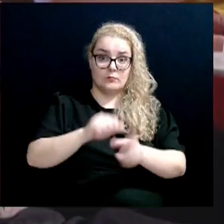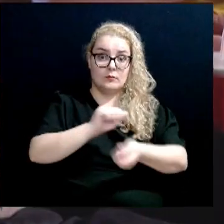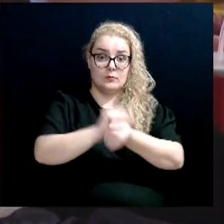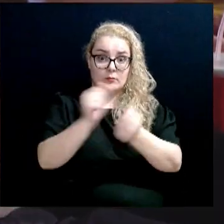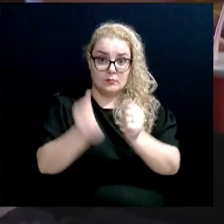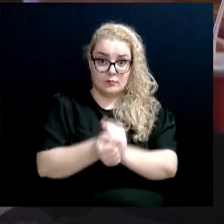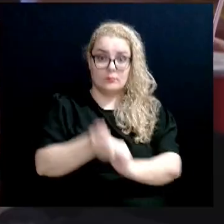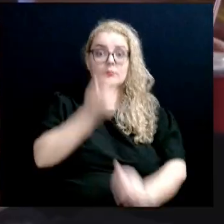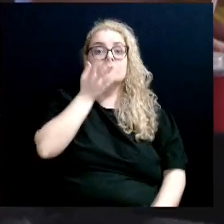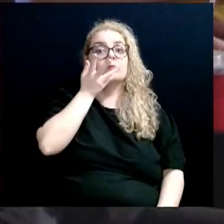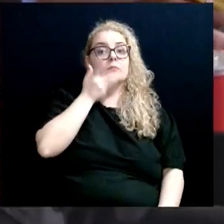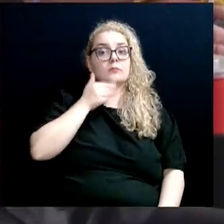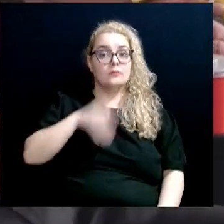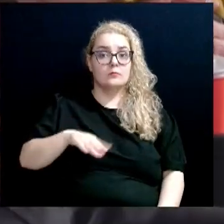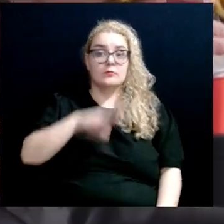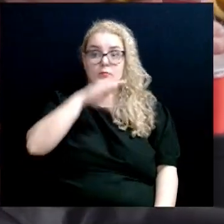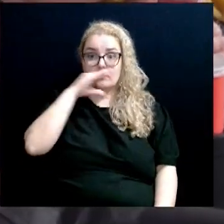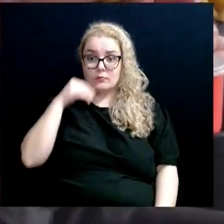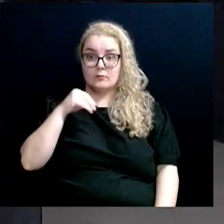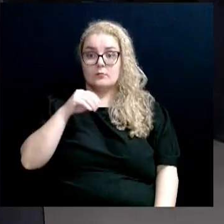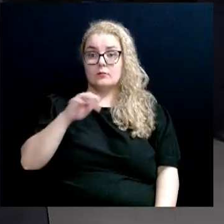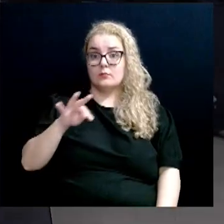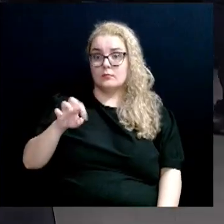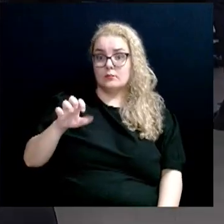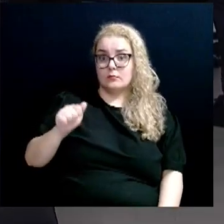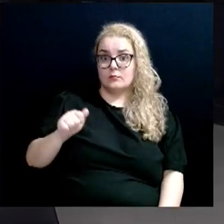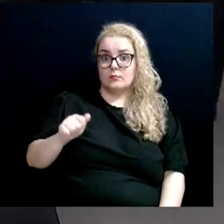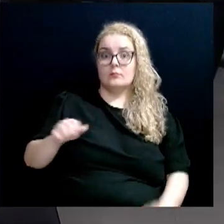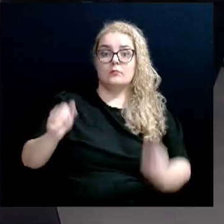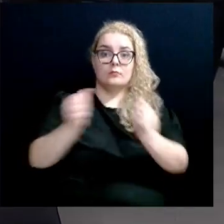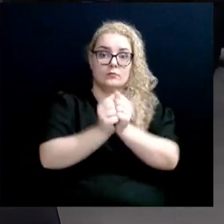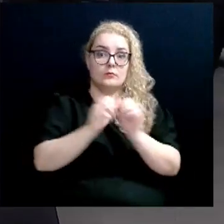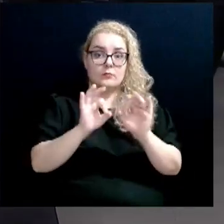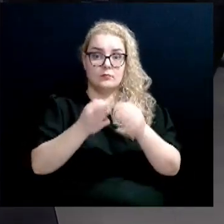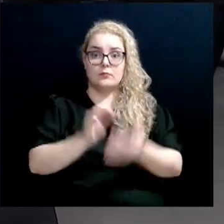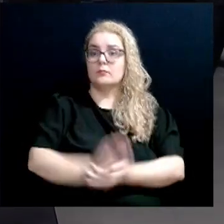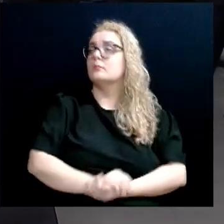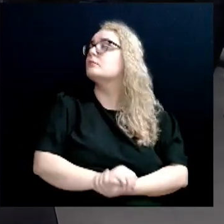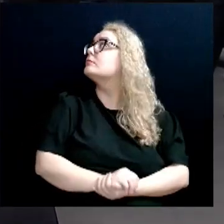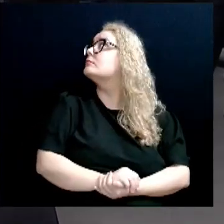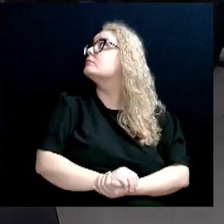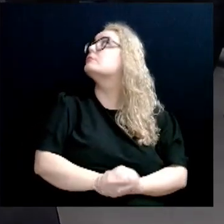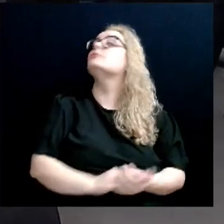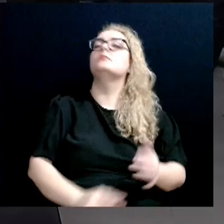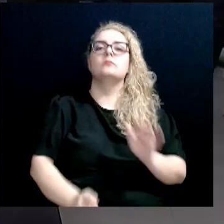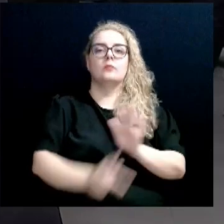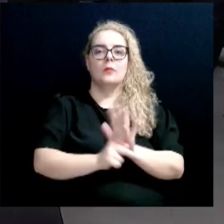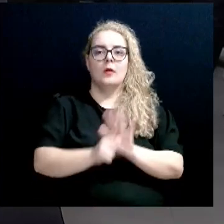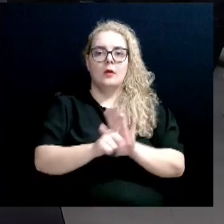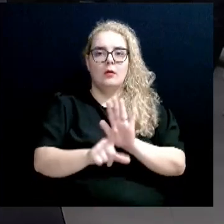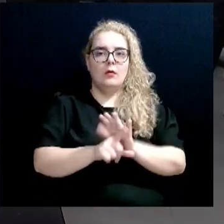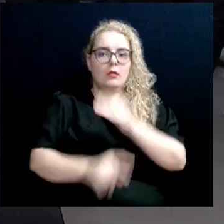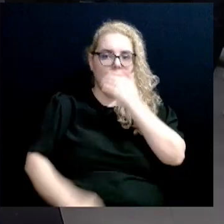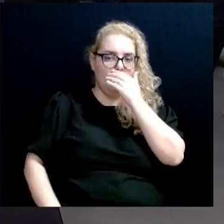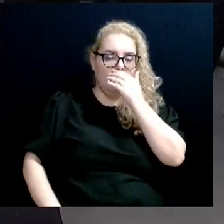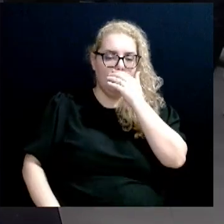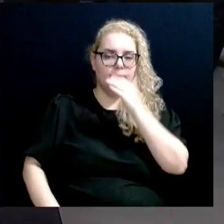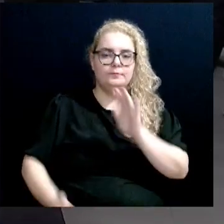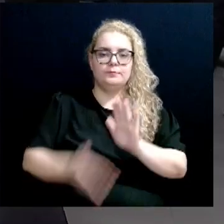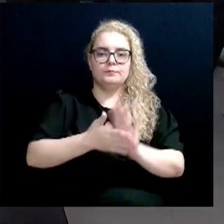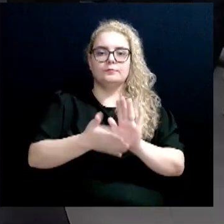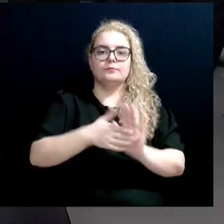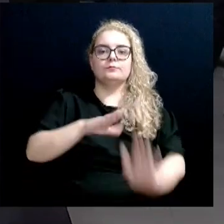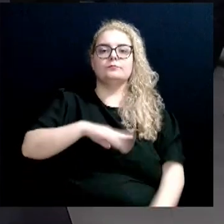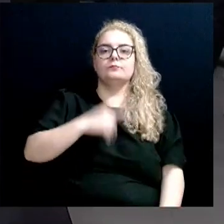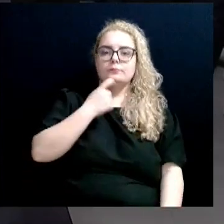e adolescentes com TEA e seus familiares. O projeto de lei que a gente está propondo aqui na cidade de Campinas para